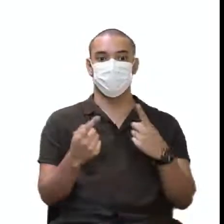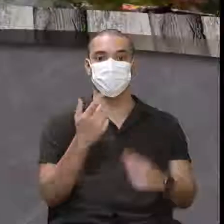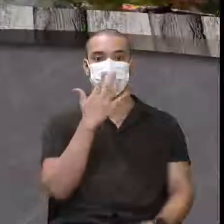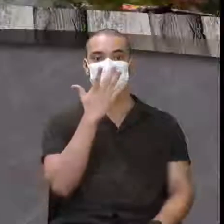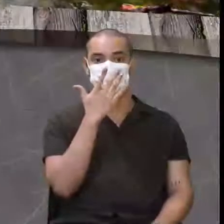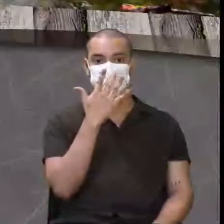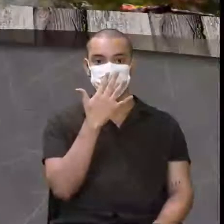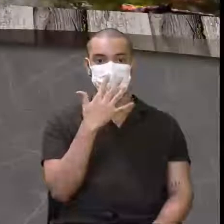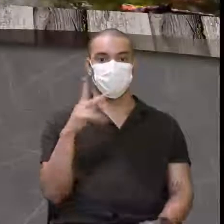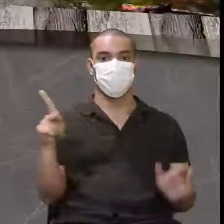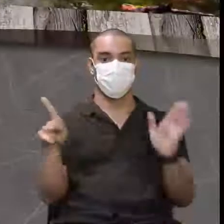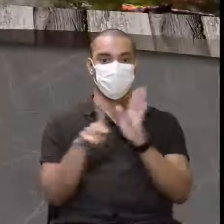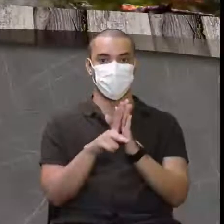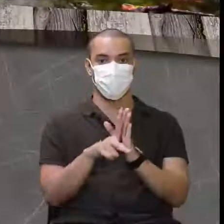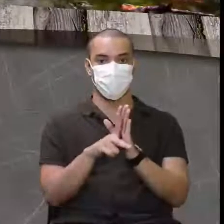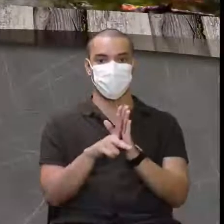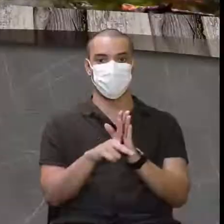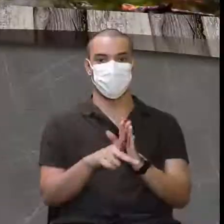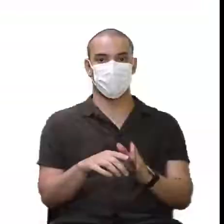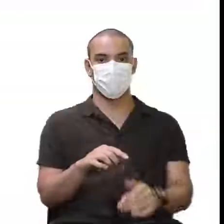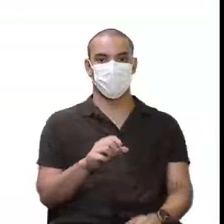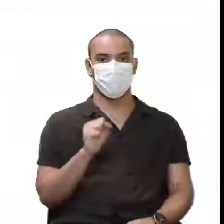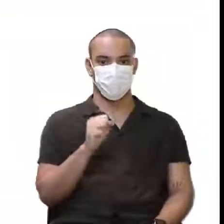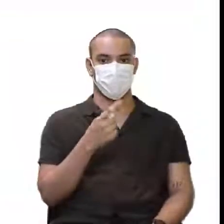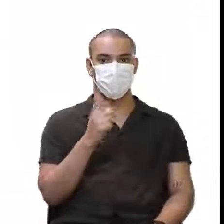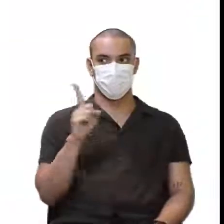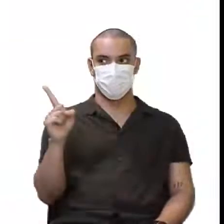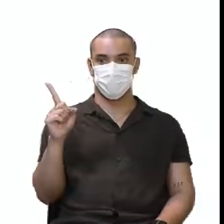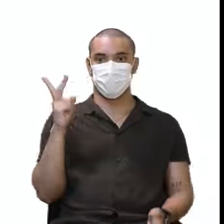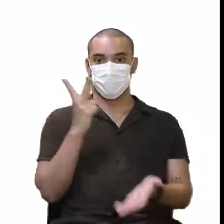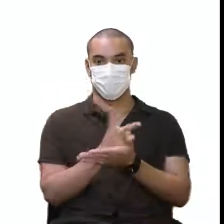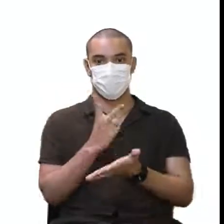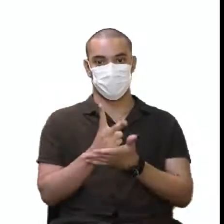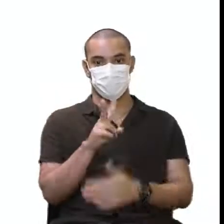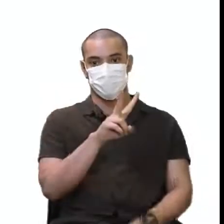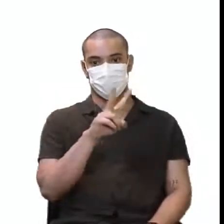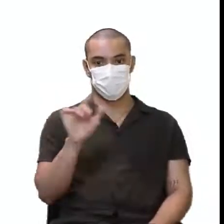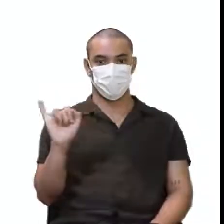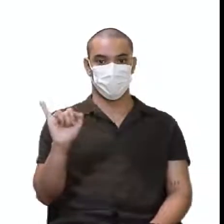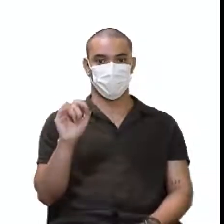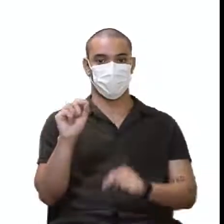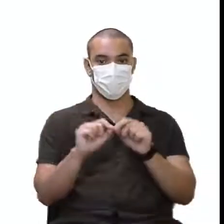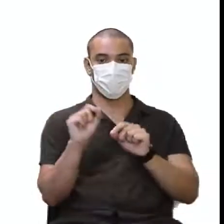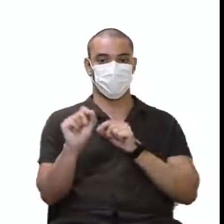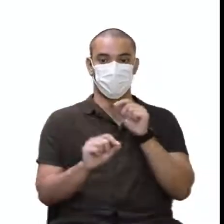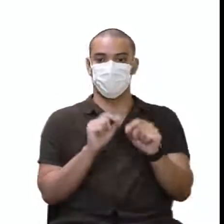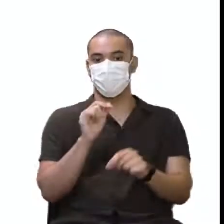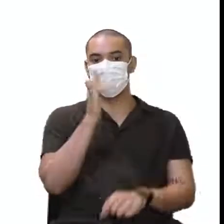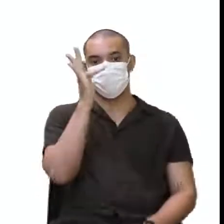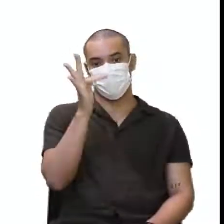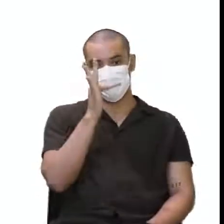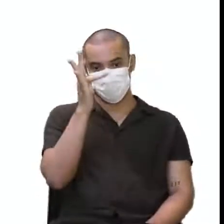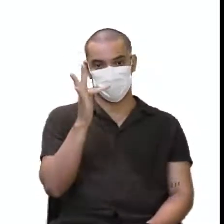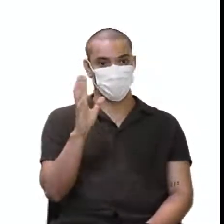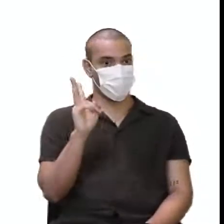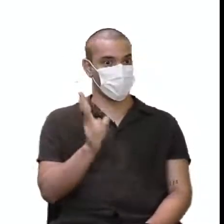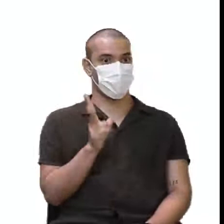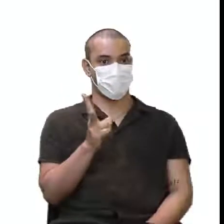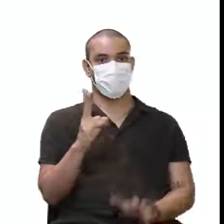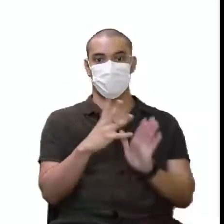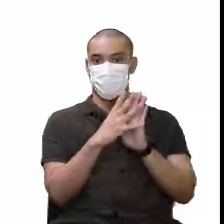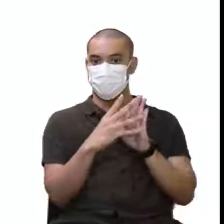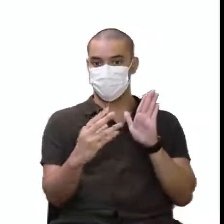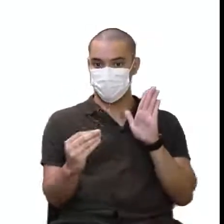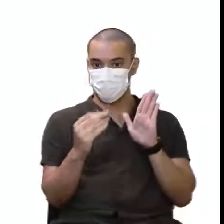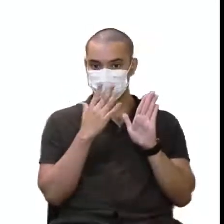cor púrpura, pode colocar no quadro, sempre vão estar produzindo as plantas com esse mesmo padrão